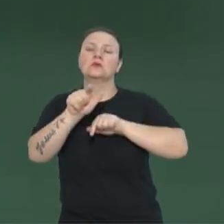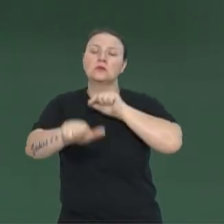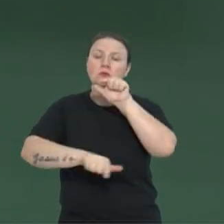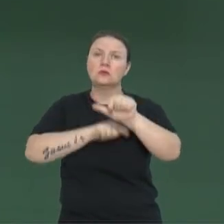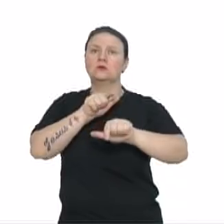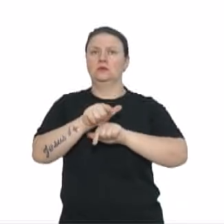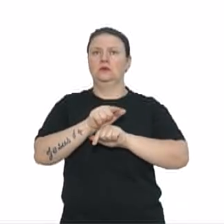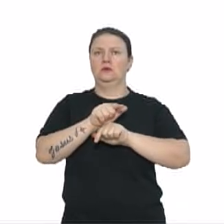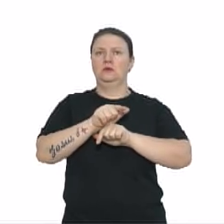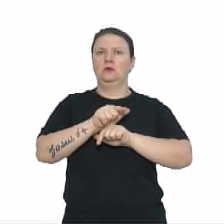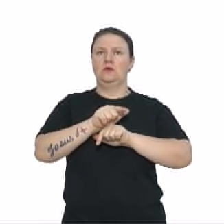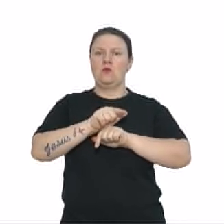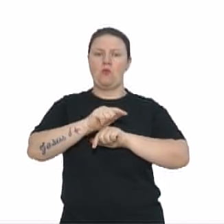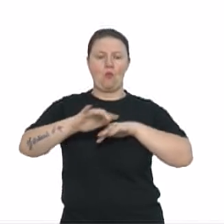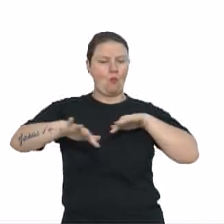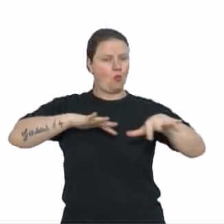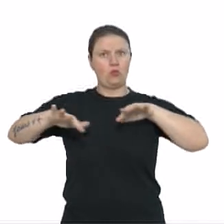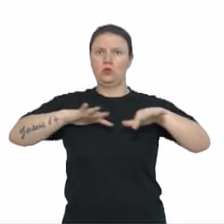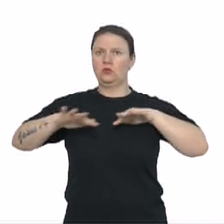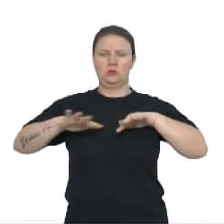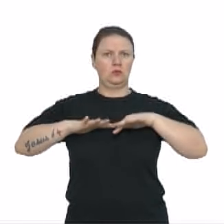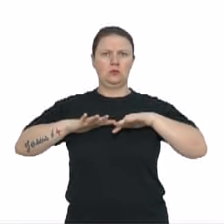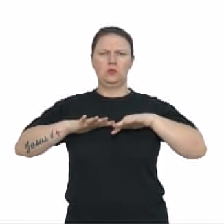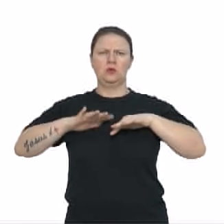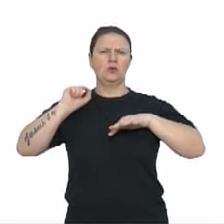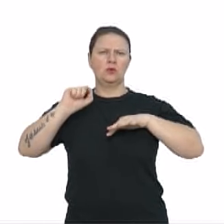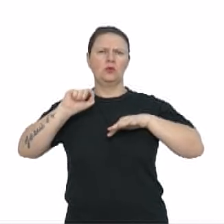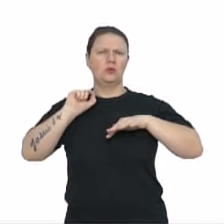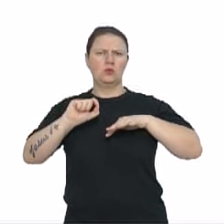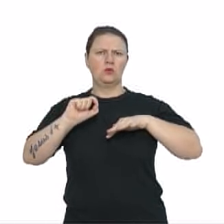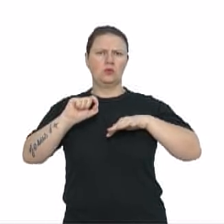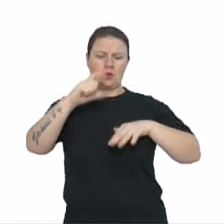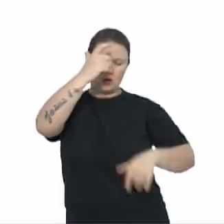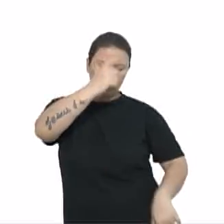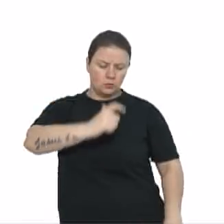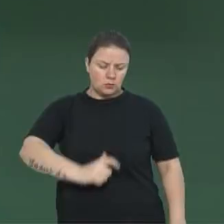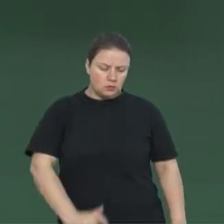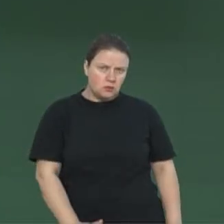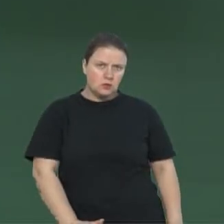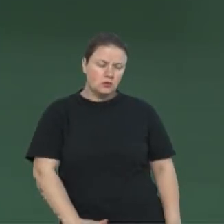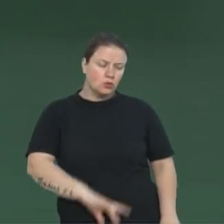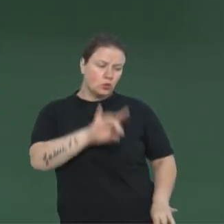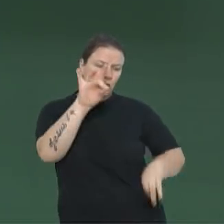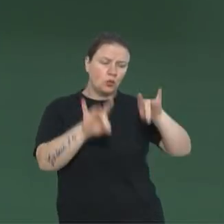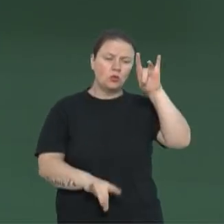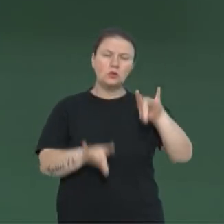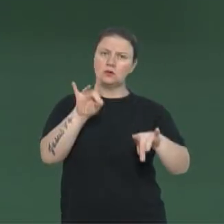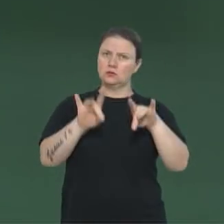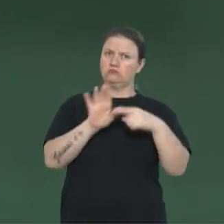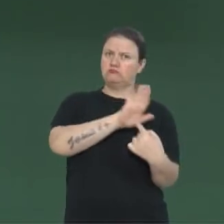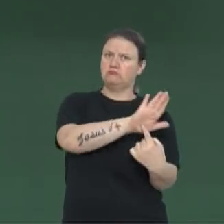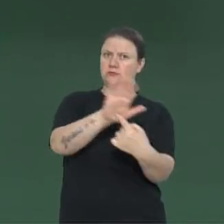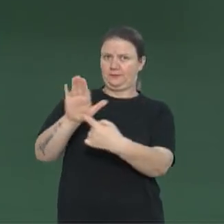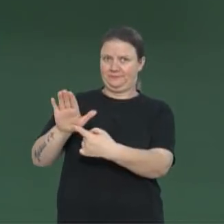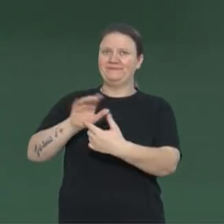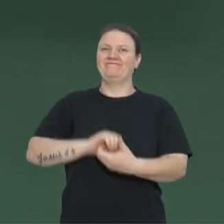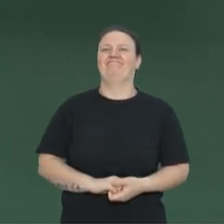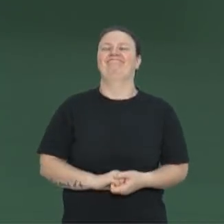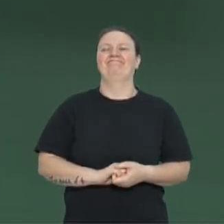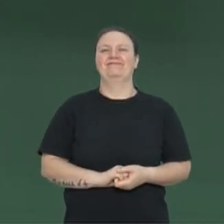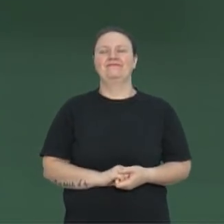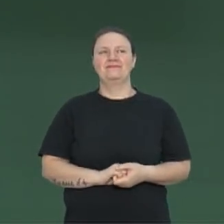trabalhando esta mobilidade a serviço da personagem na peça de teatro.